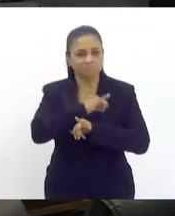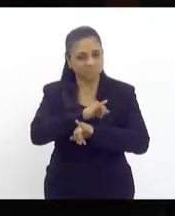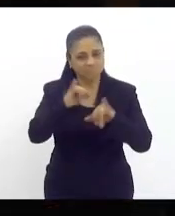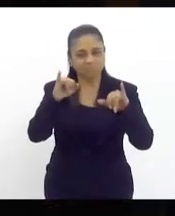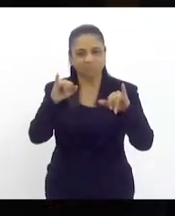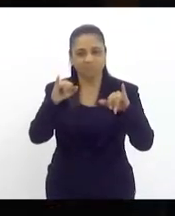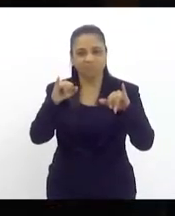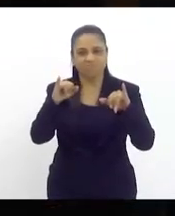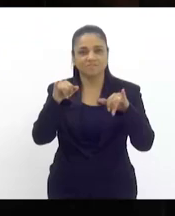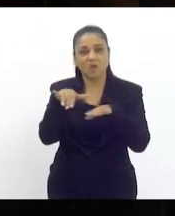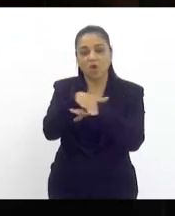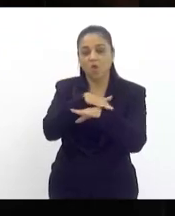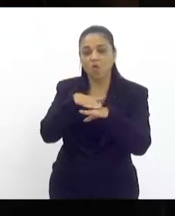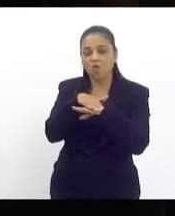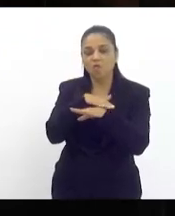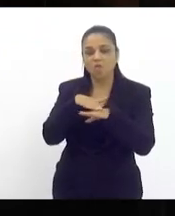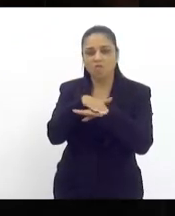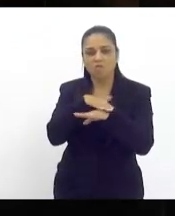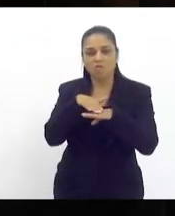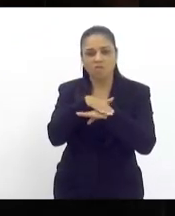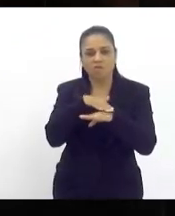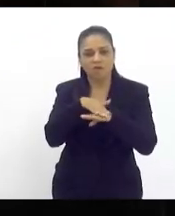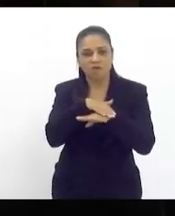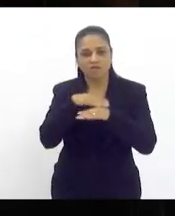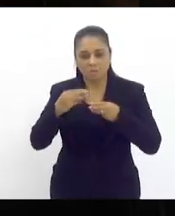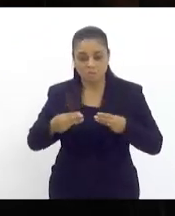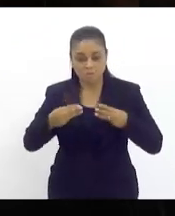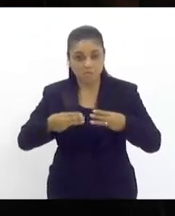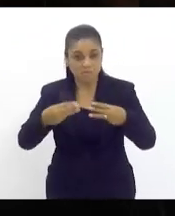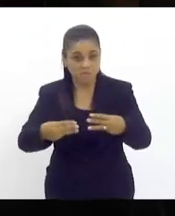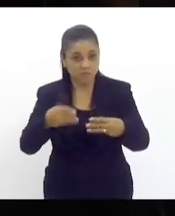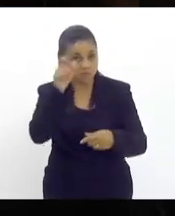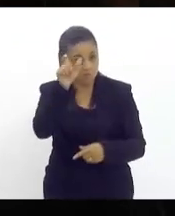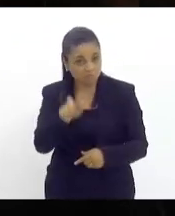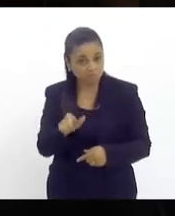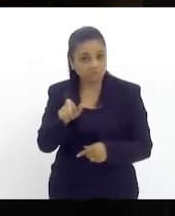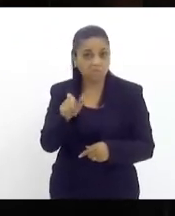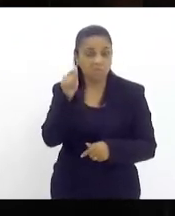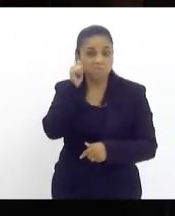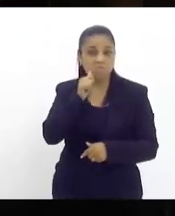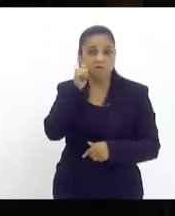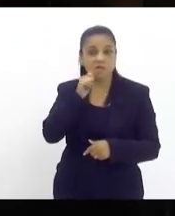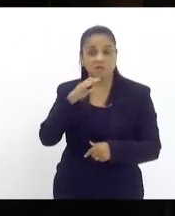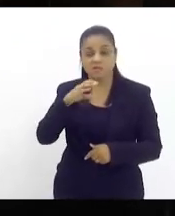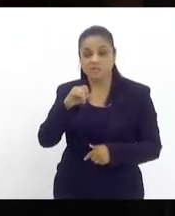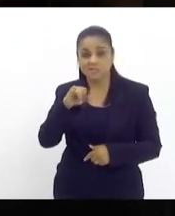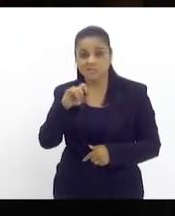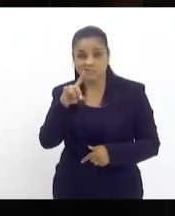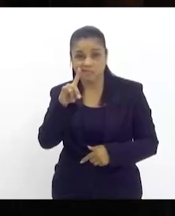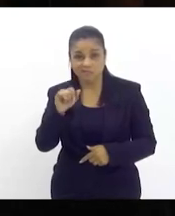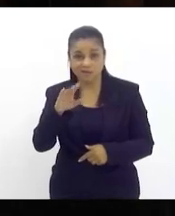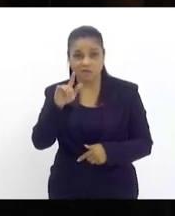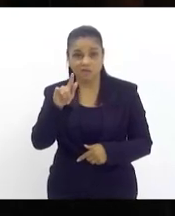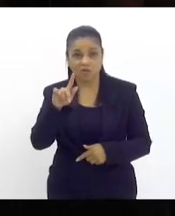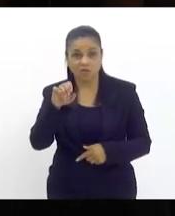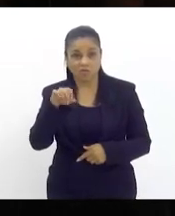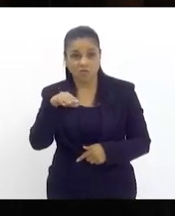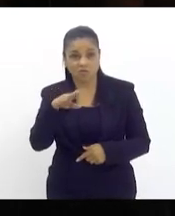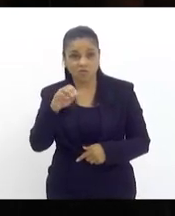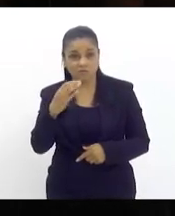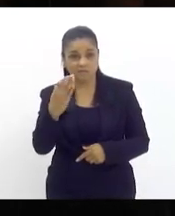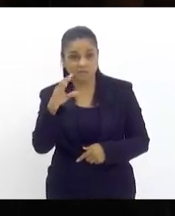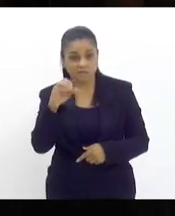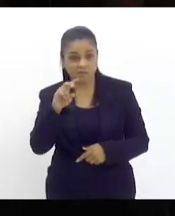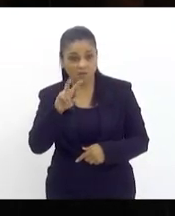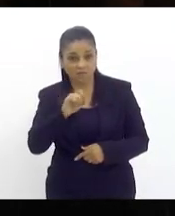da conversa que tive com a ministra das mulheres a senhora Cida Gonçalves esta semana em